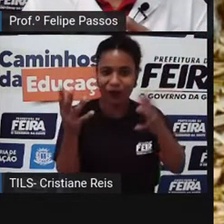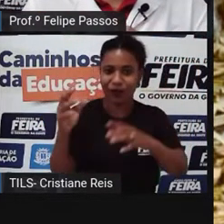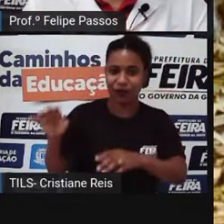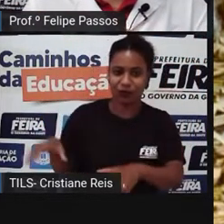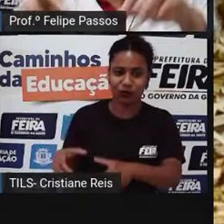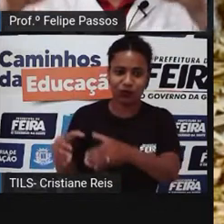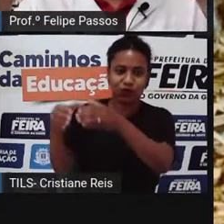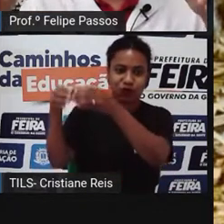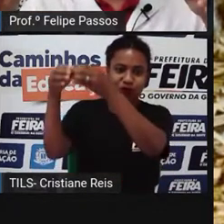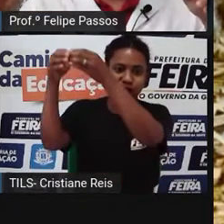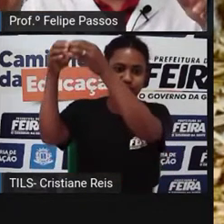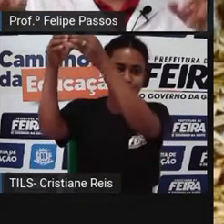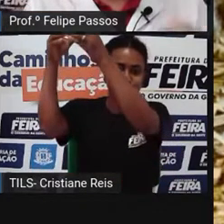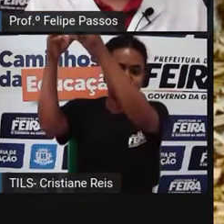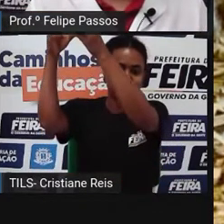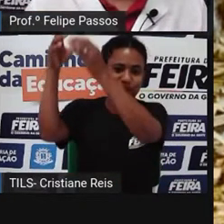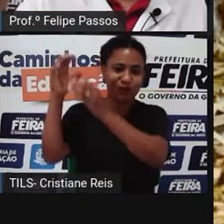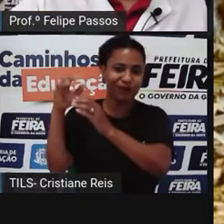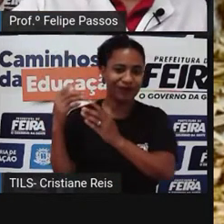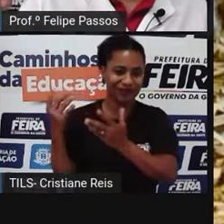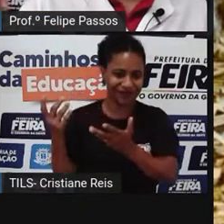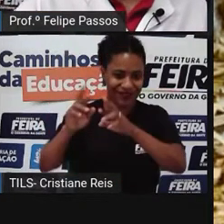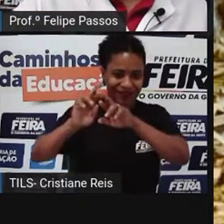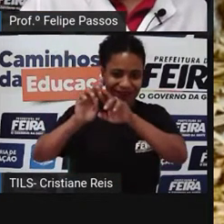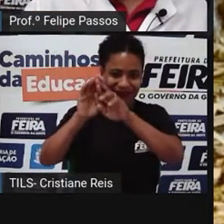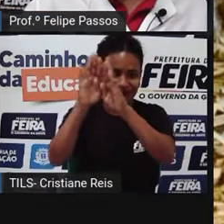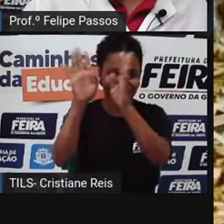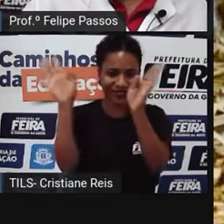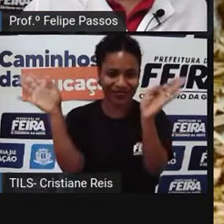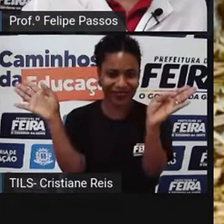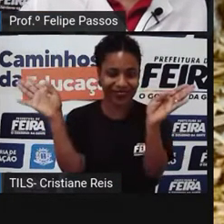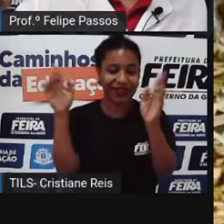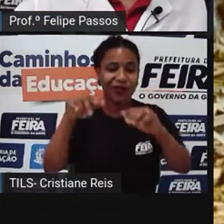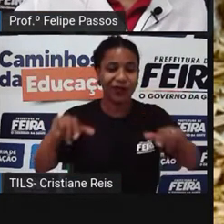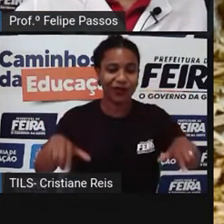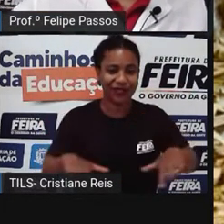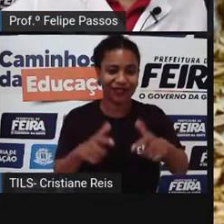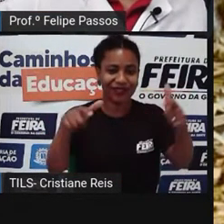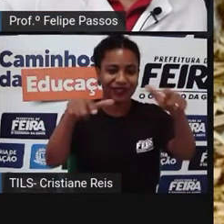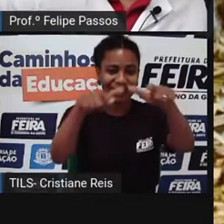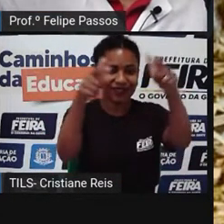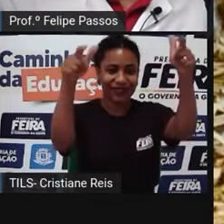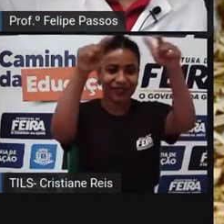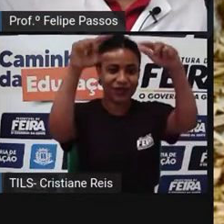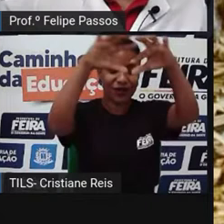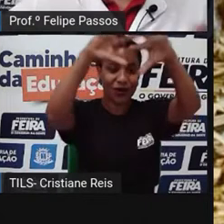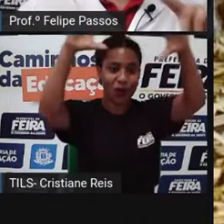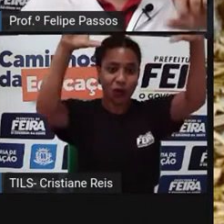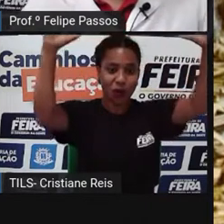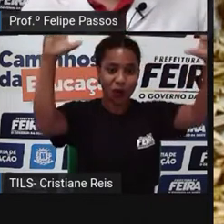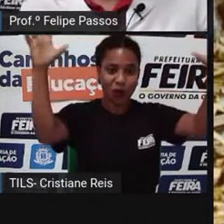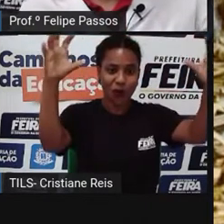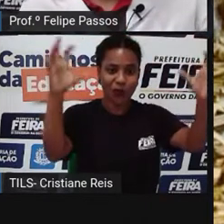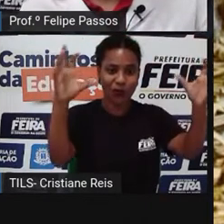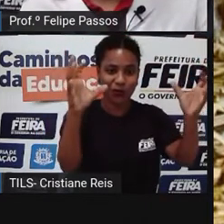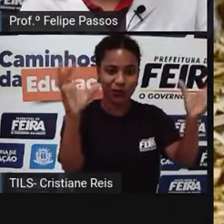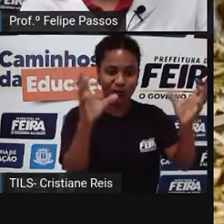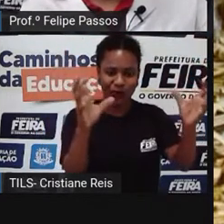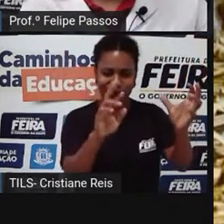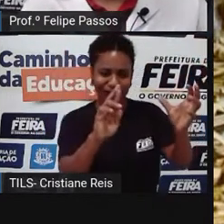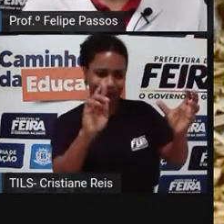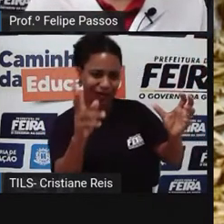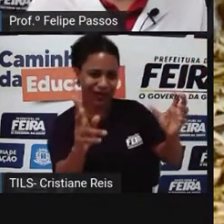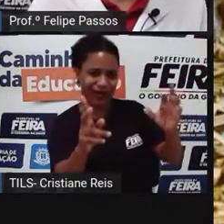que tem um tronco fininho e aquelas folhas diferentes. Do outro lado você tem um arbusto. Do outro lado você tem outra árvore frondosa, mas bem diferente